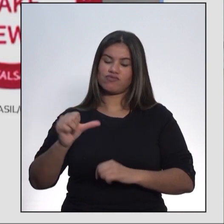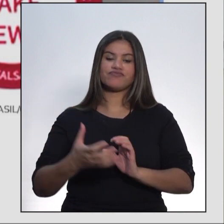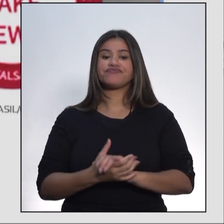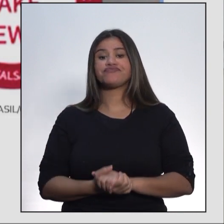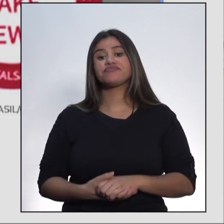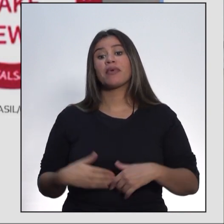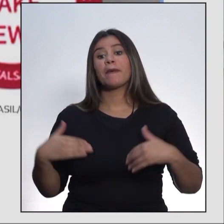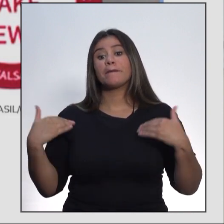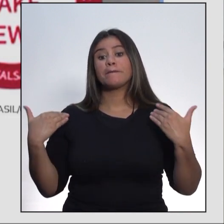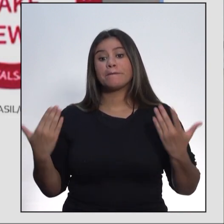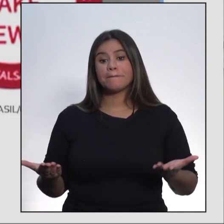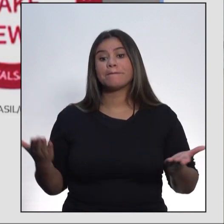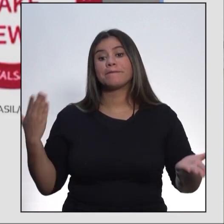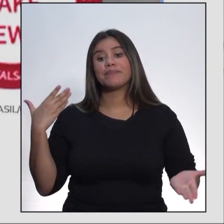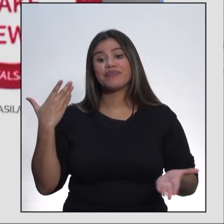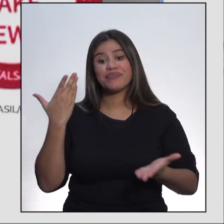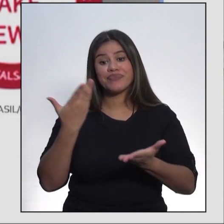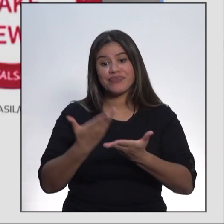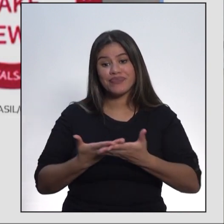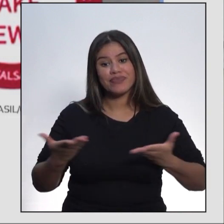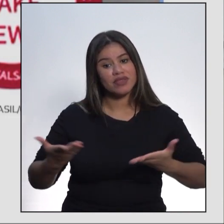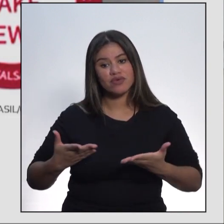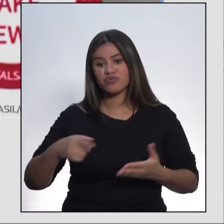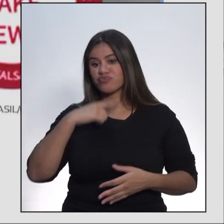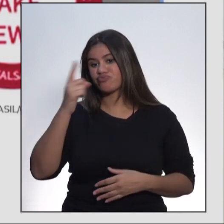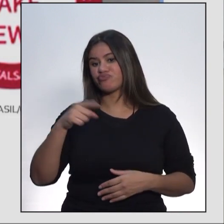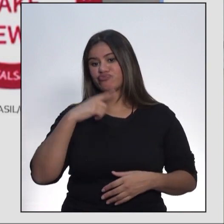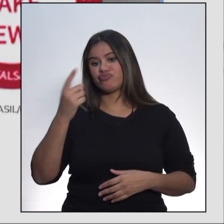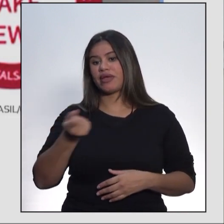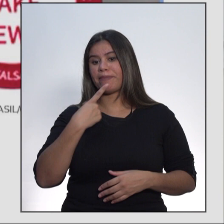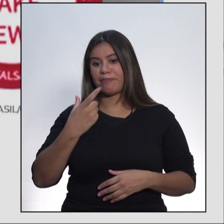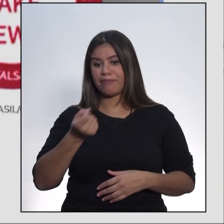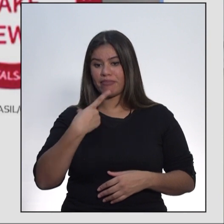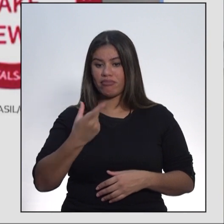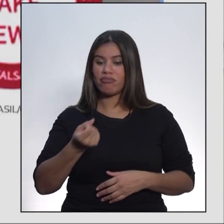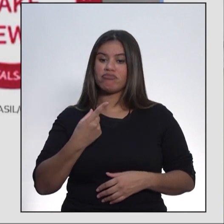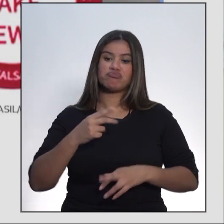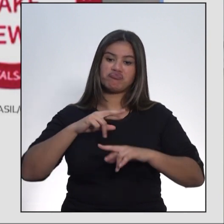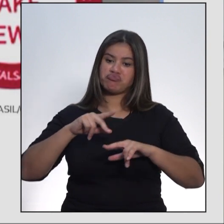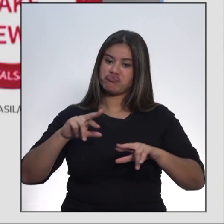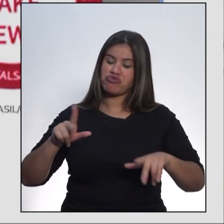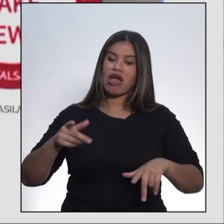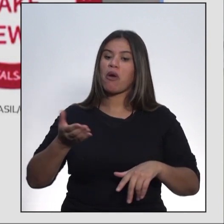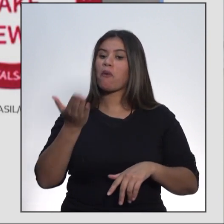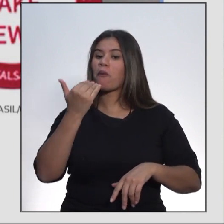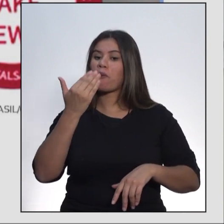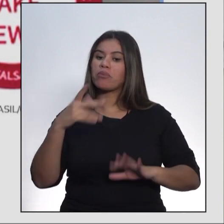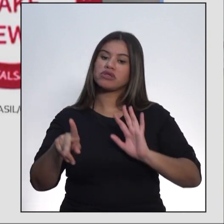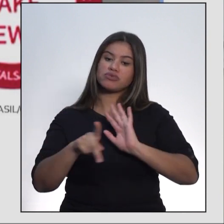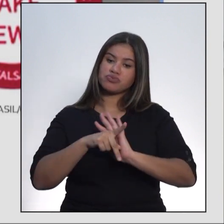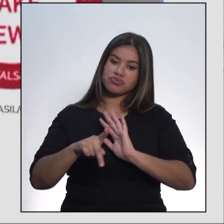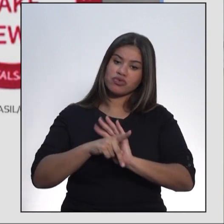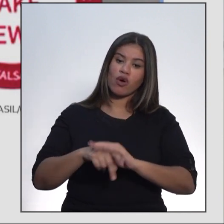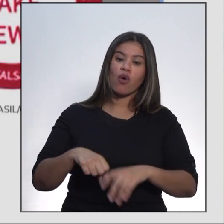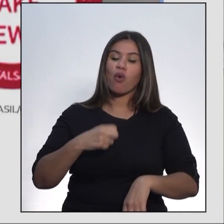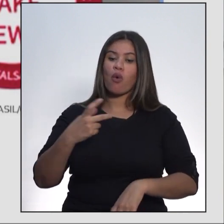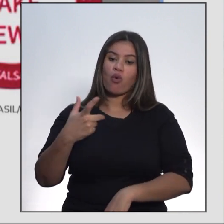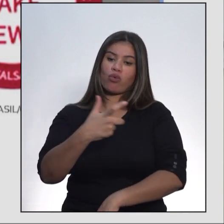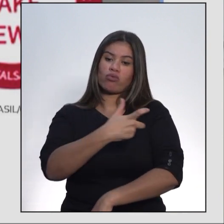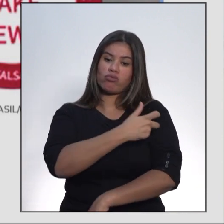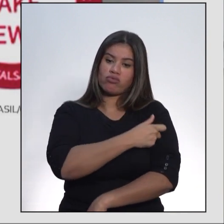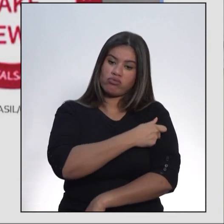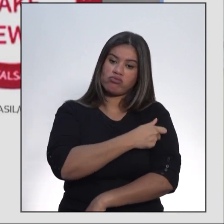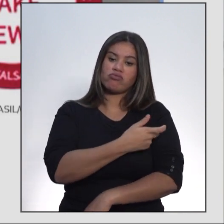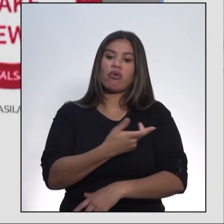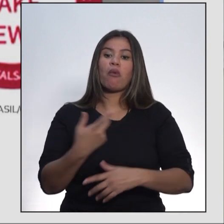momento, não há nenhum medicamento, substância, alimento específico ou vacina